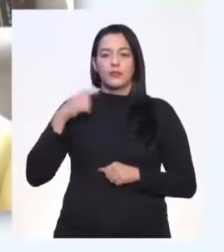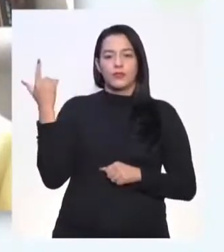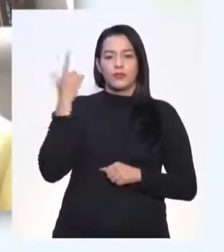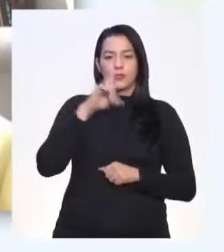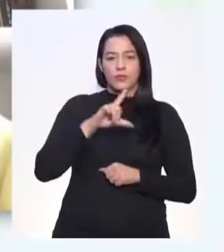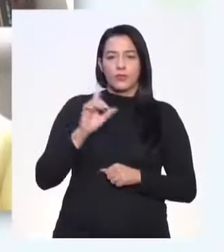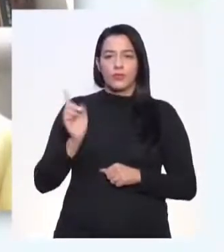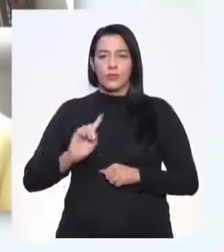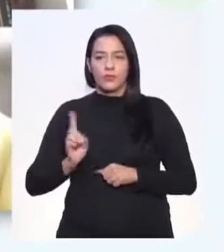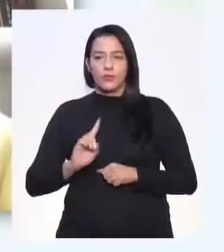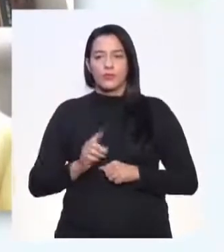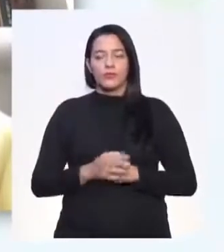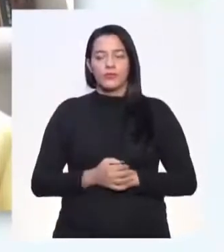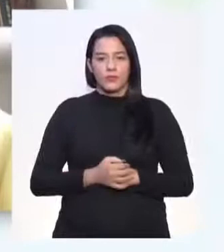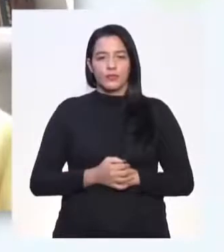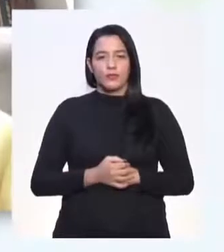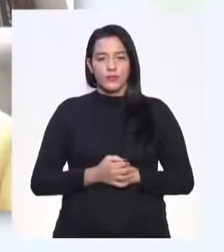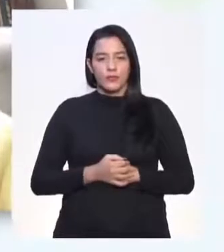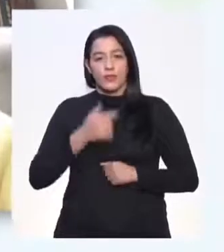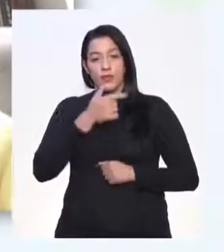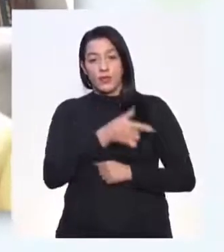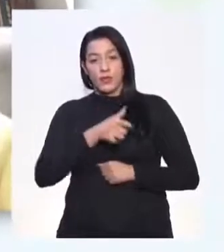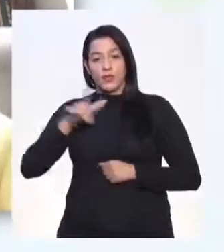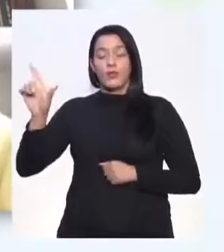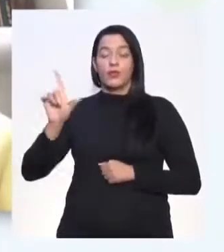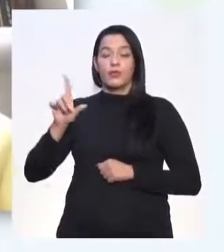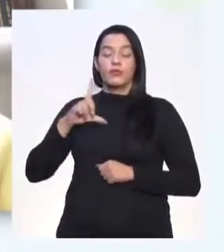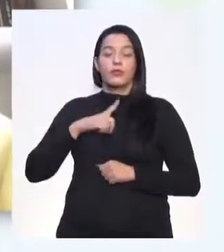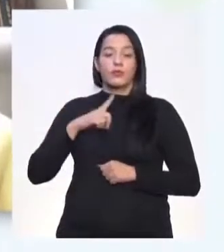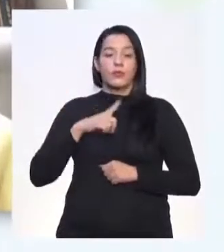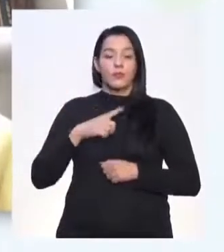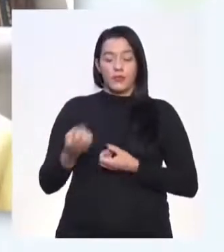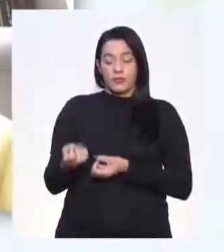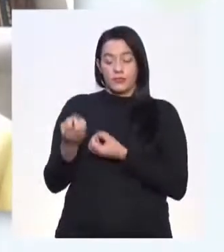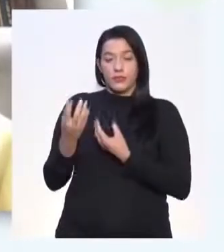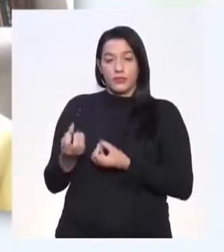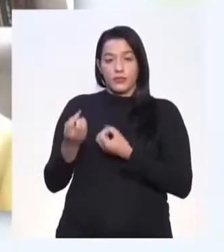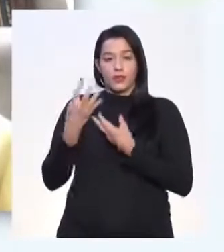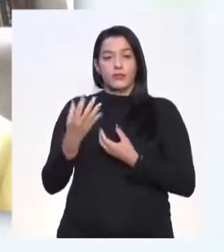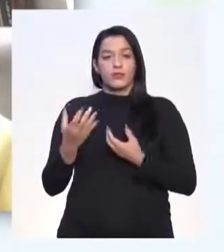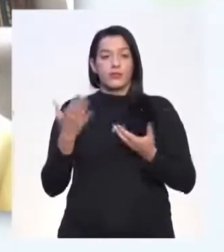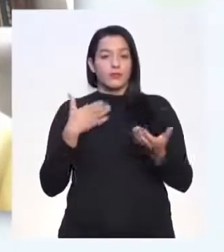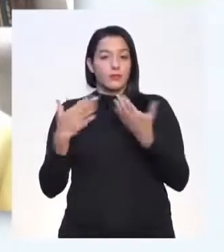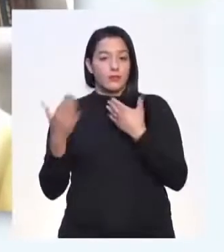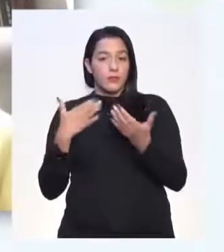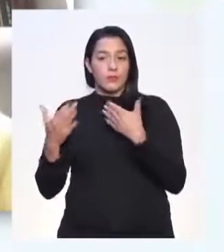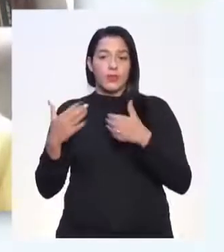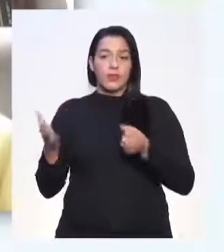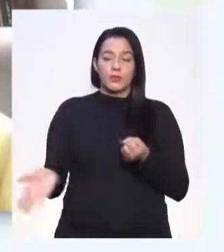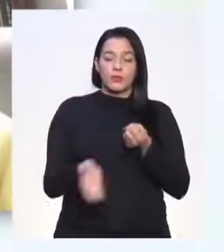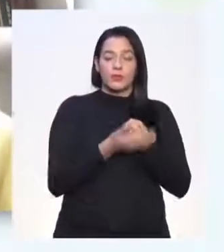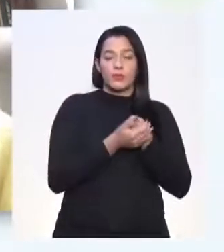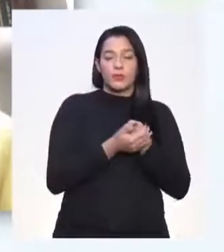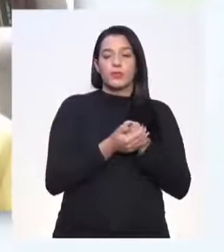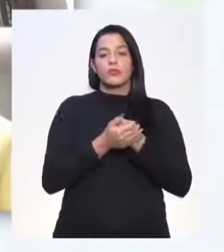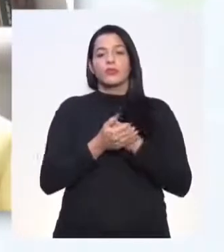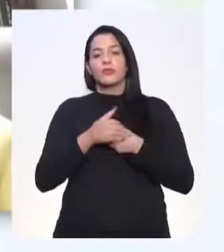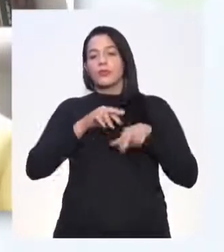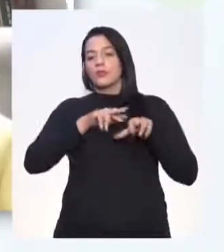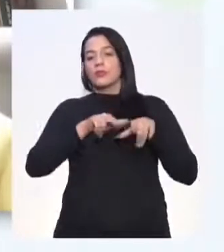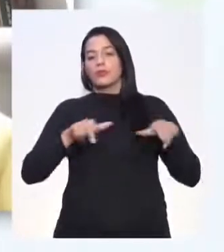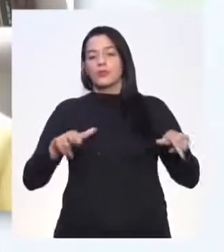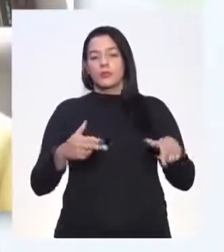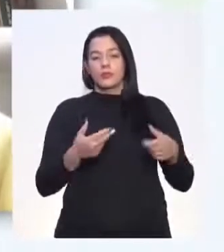é uma discussão. Quando você chegar na outra ponta, que você tem o dado, aí tem a discussão da privacidade e propriedade do dado, que é outra